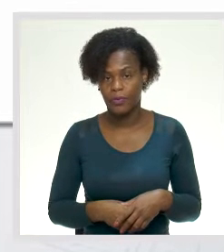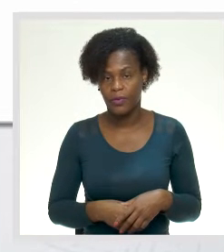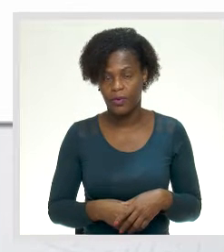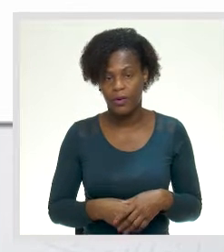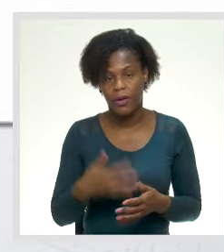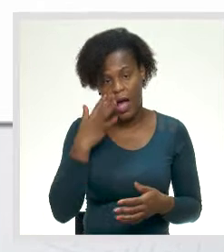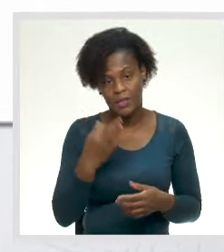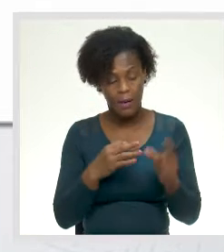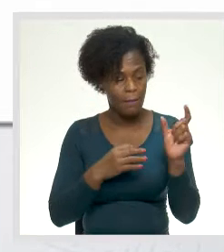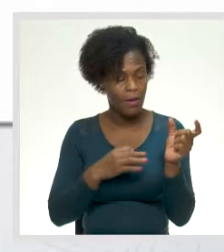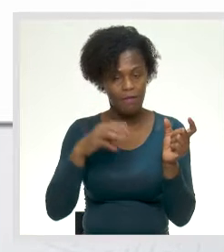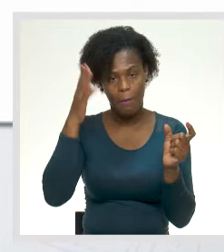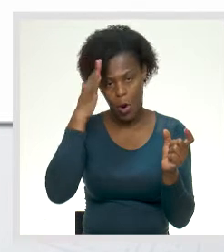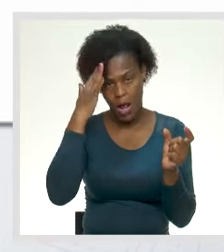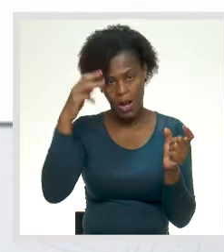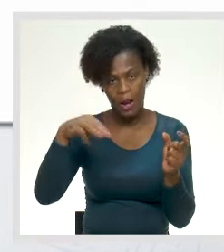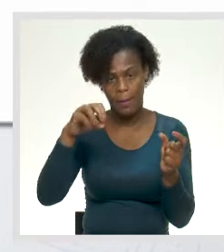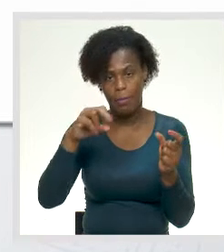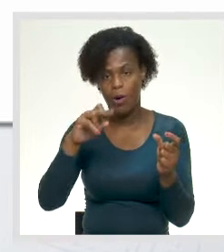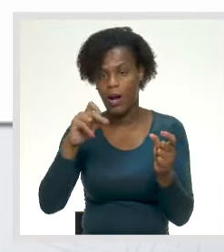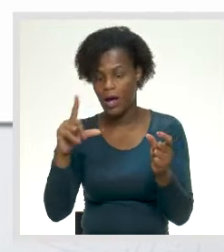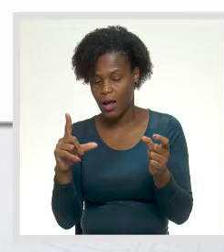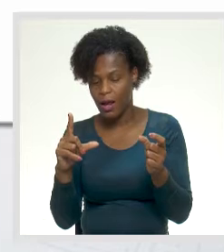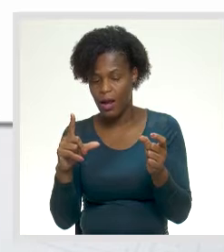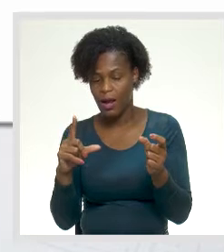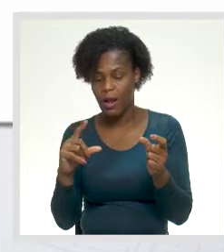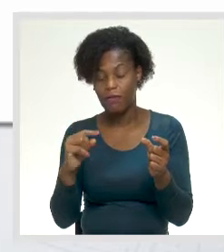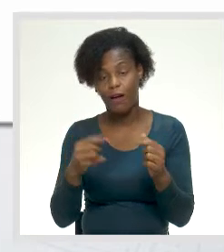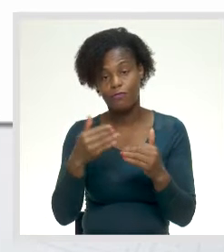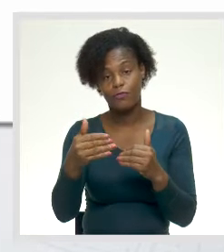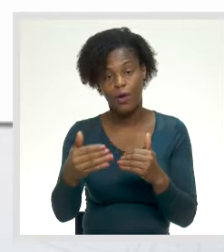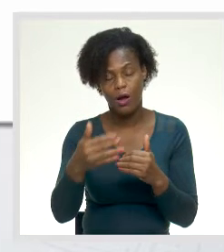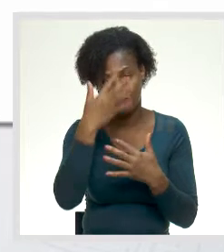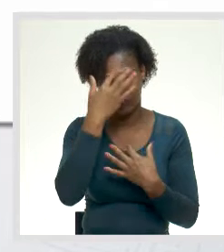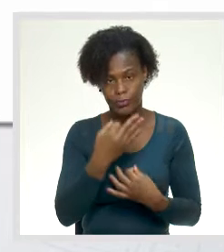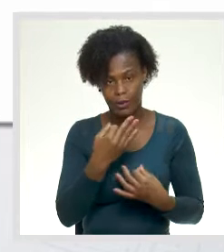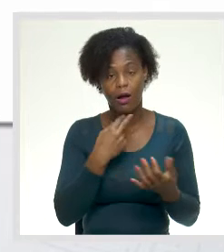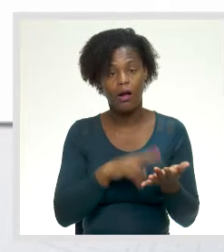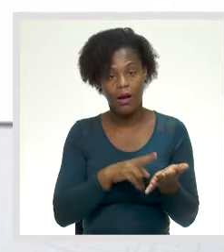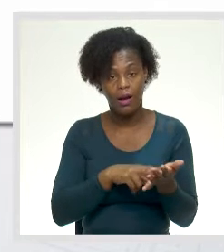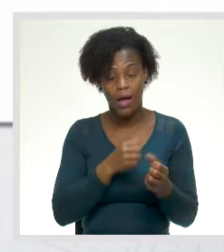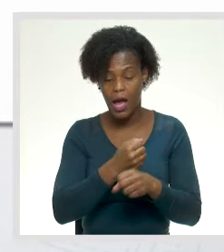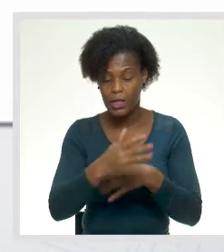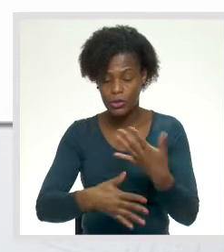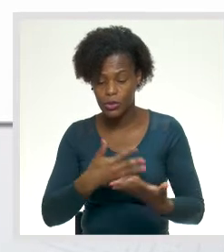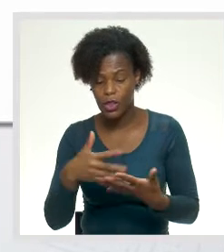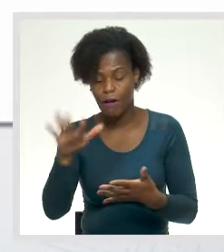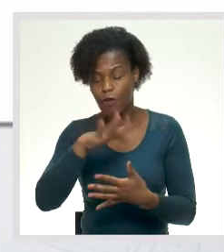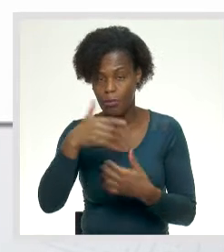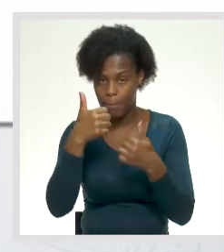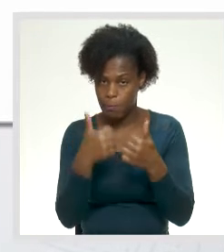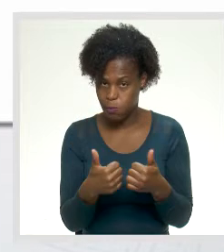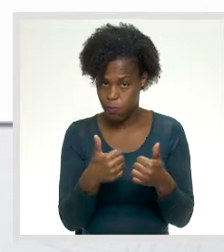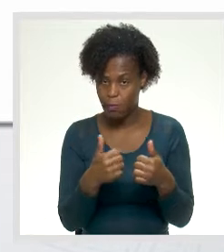Deste modo, o termo moral reservar-se-ia para as condutas concretas, agir de forma